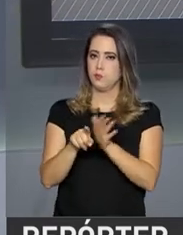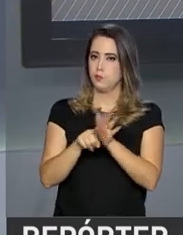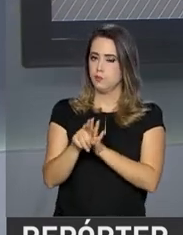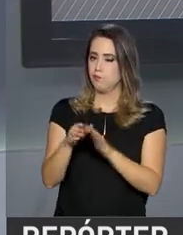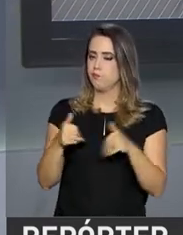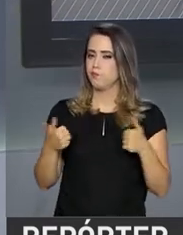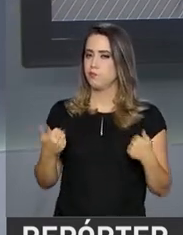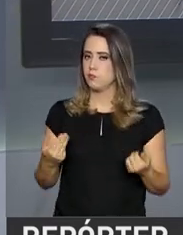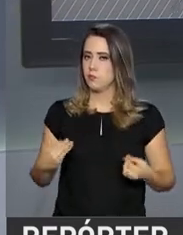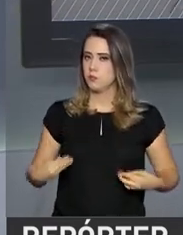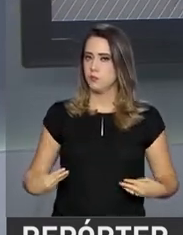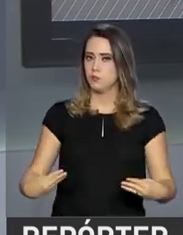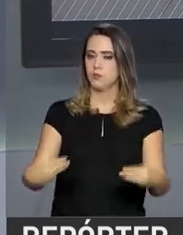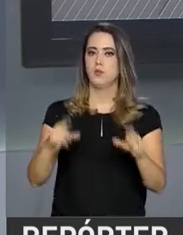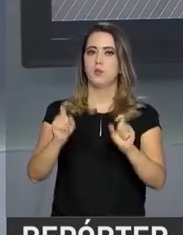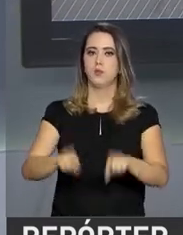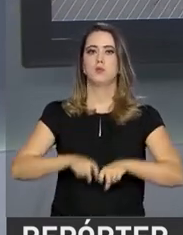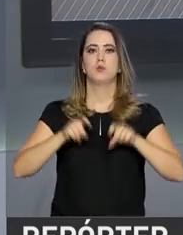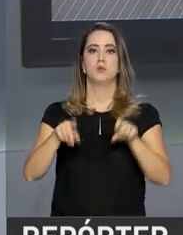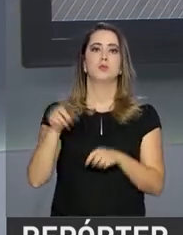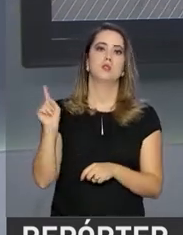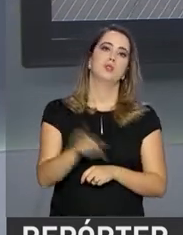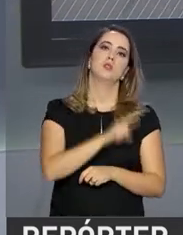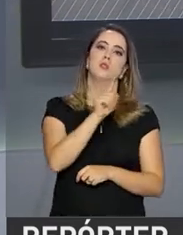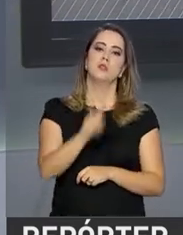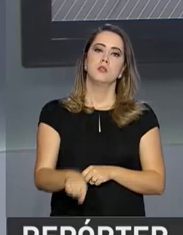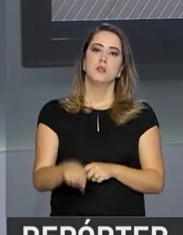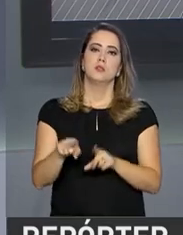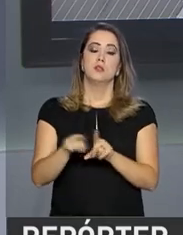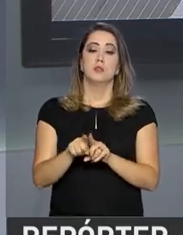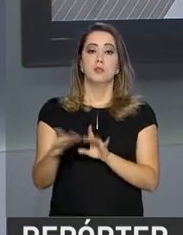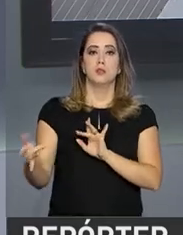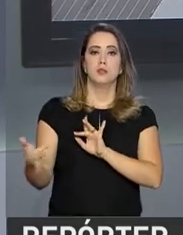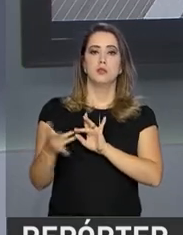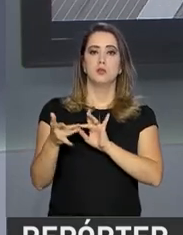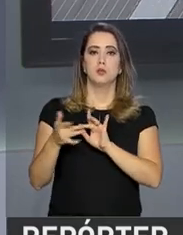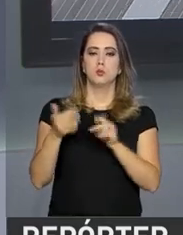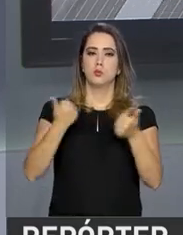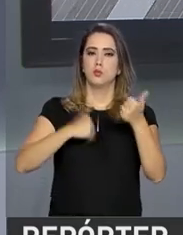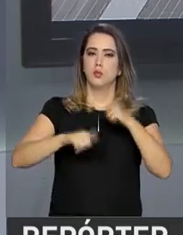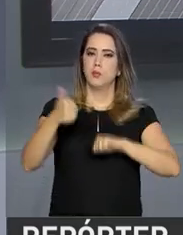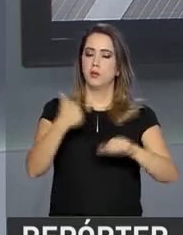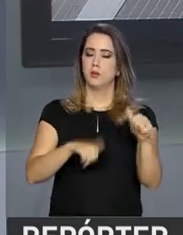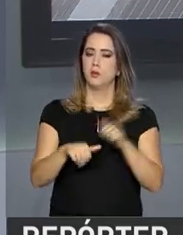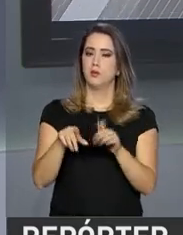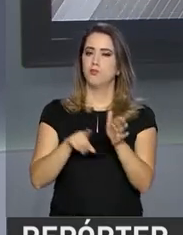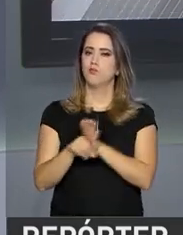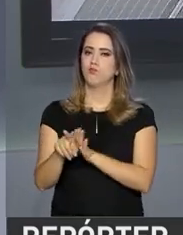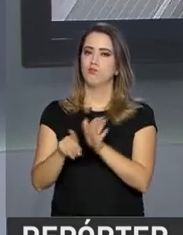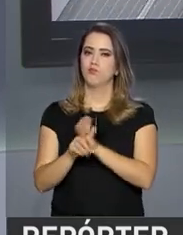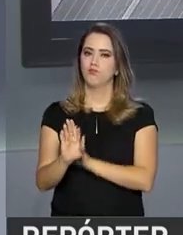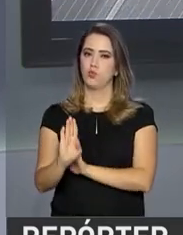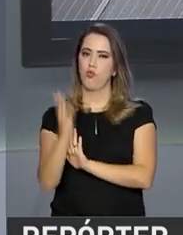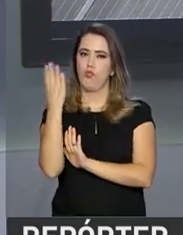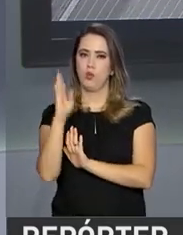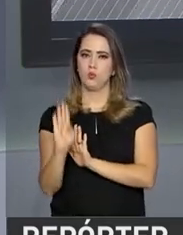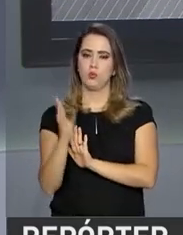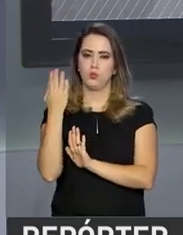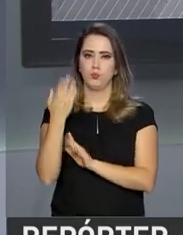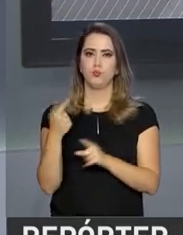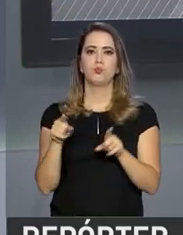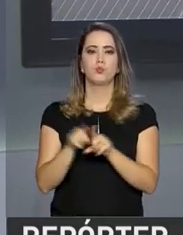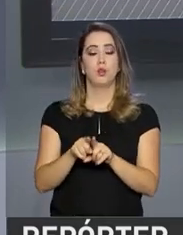da agricultura informou que vai suspender o credenciamento credenciamento dos laboratórios investigados também será suspensa a